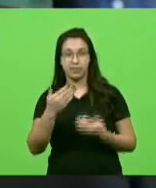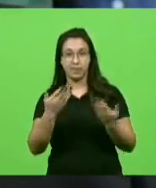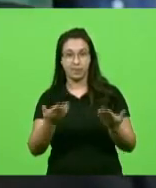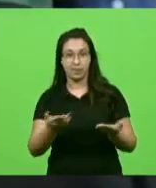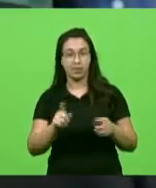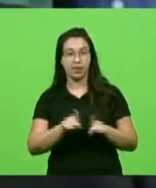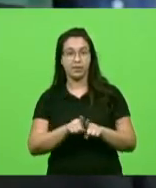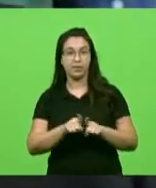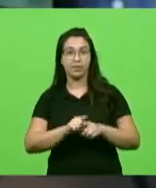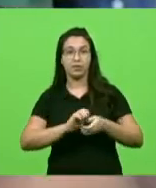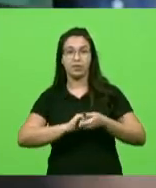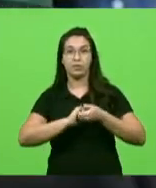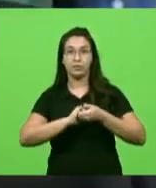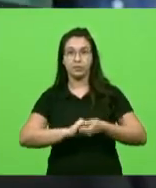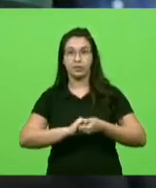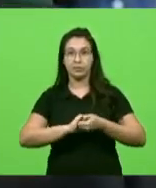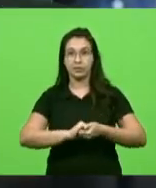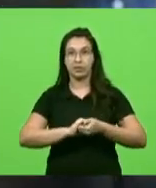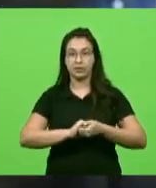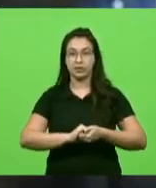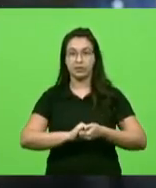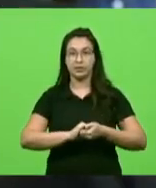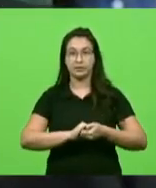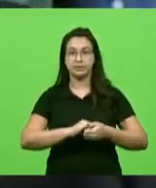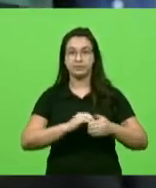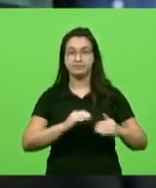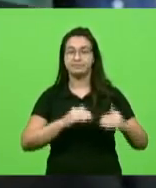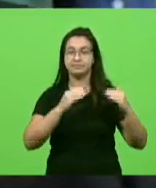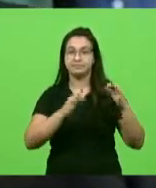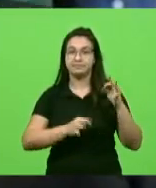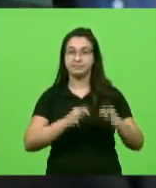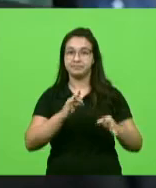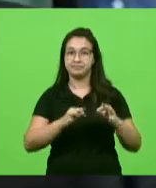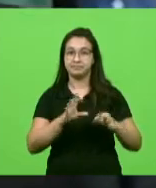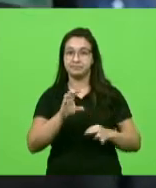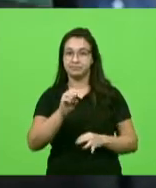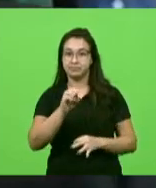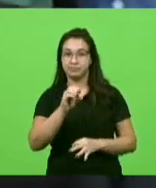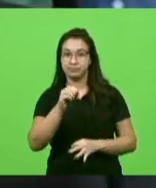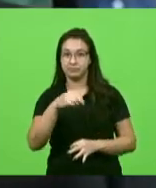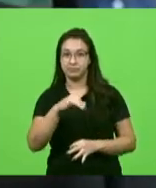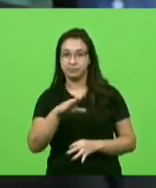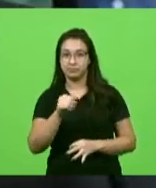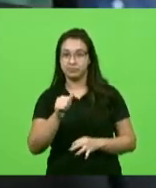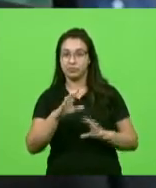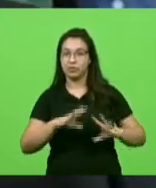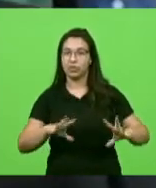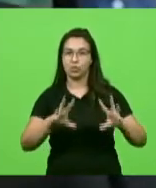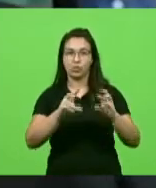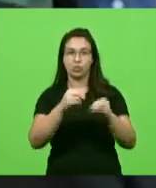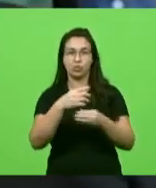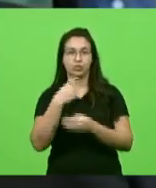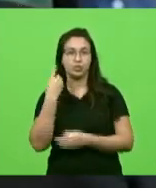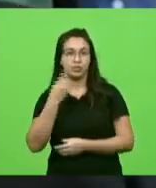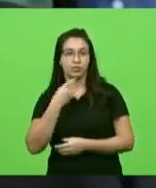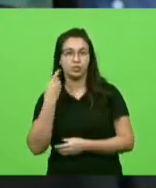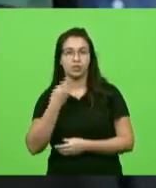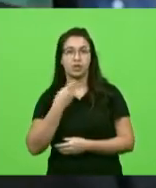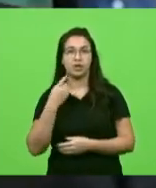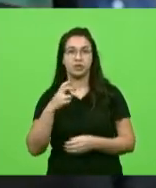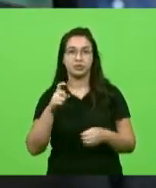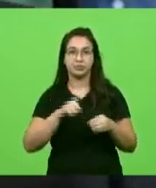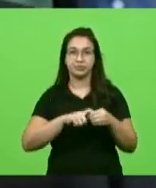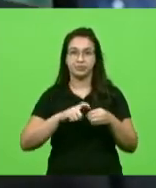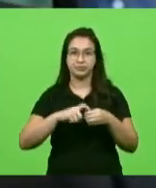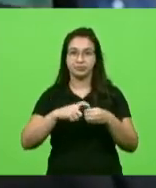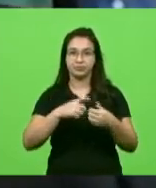cumprimentar a barra adorações é mais embaladores de também a todos os deputados fazem parte deste